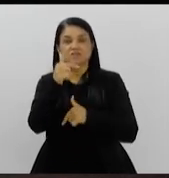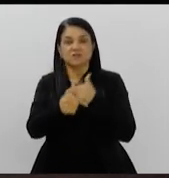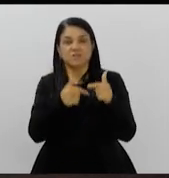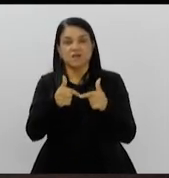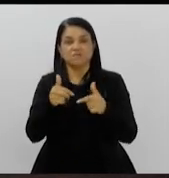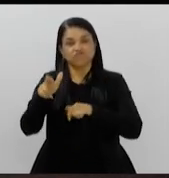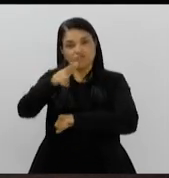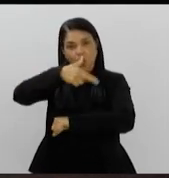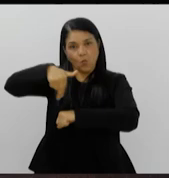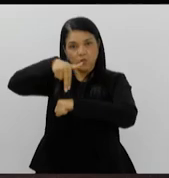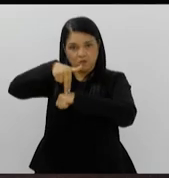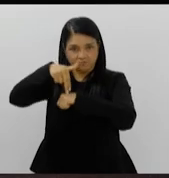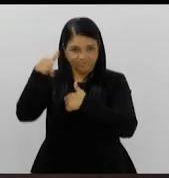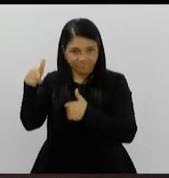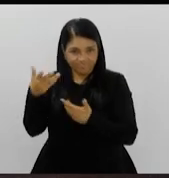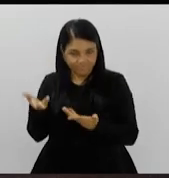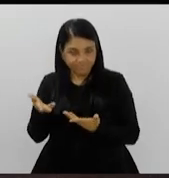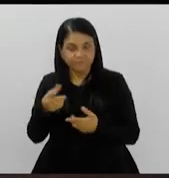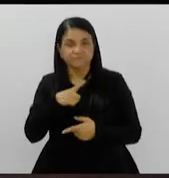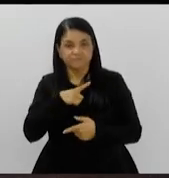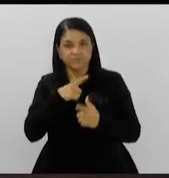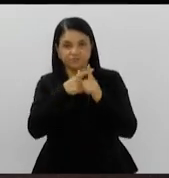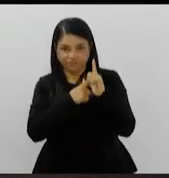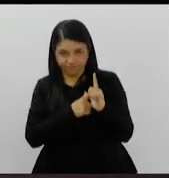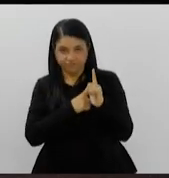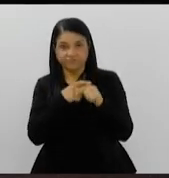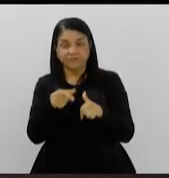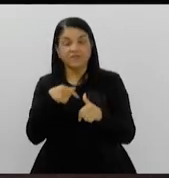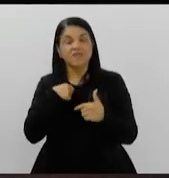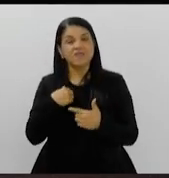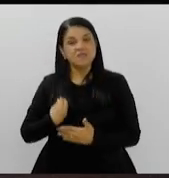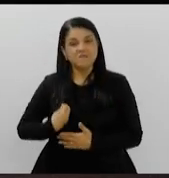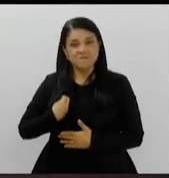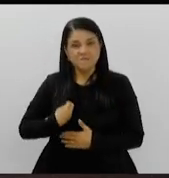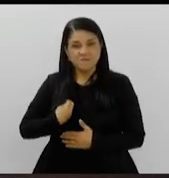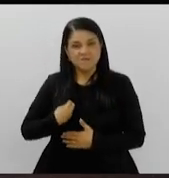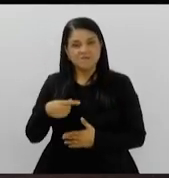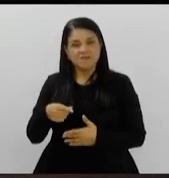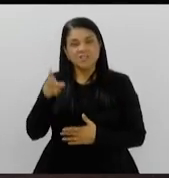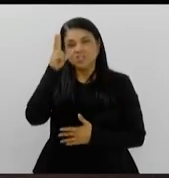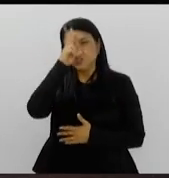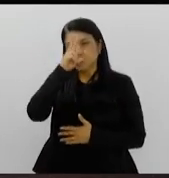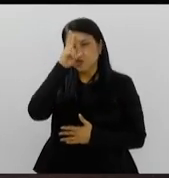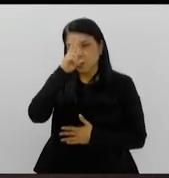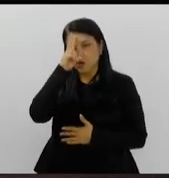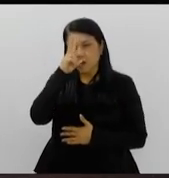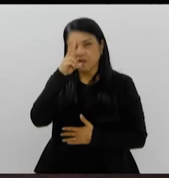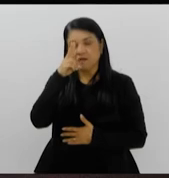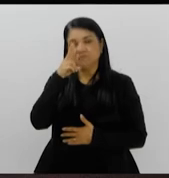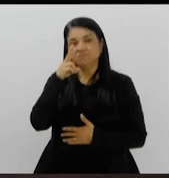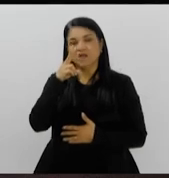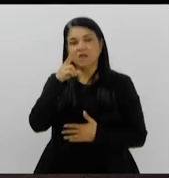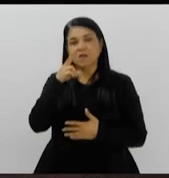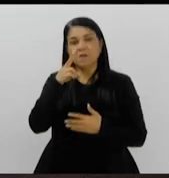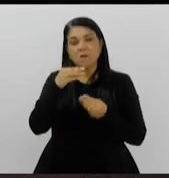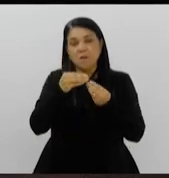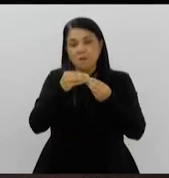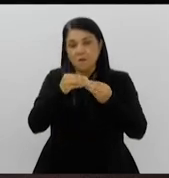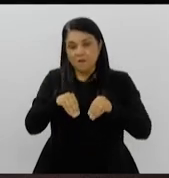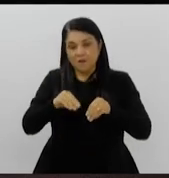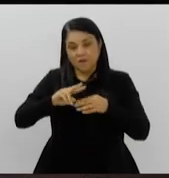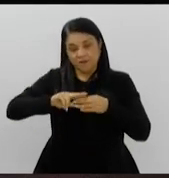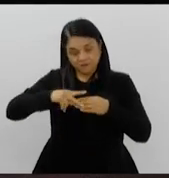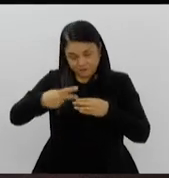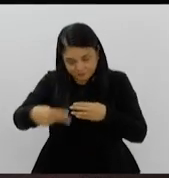União. Então, é muito presente, né, todo o histórico causado desse complexo da